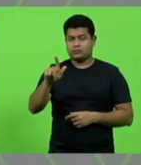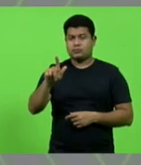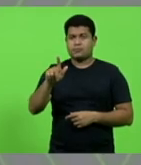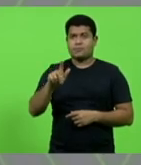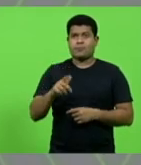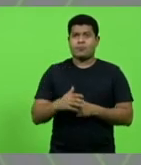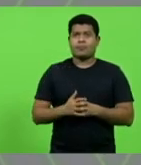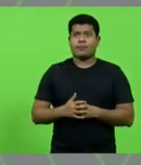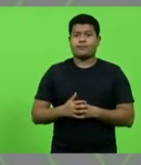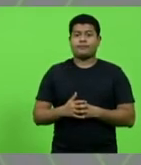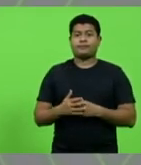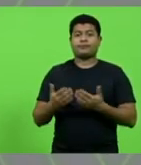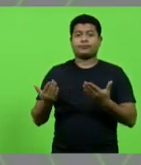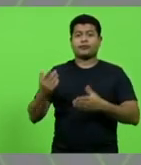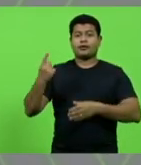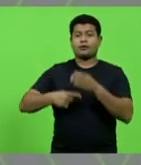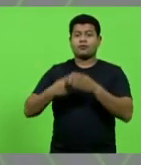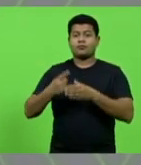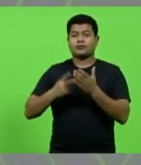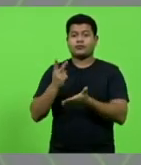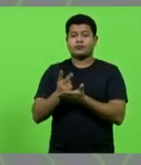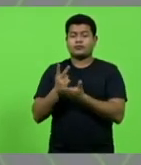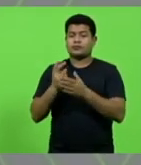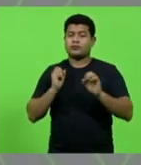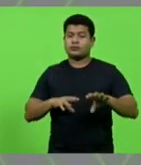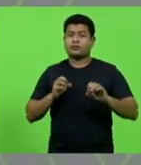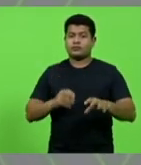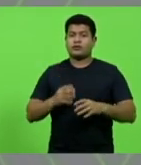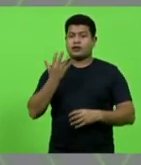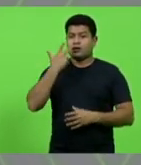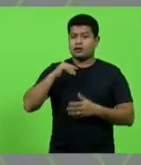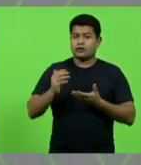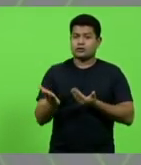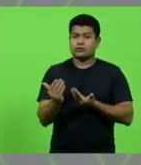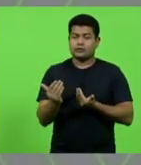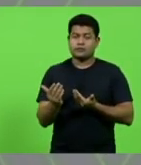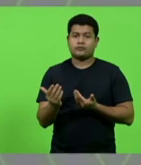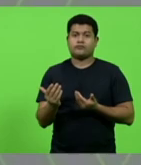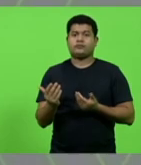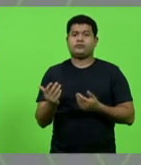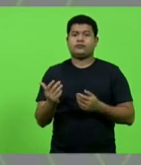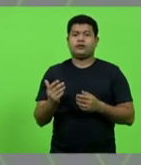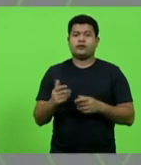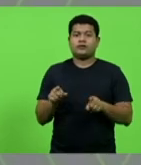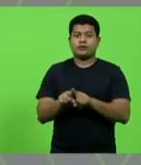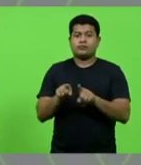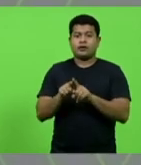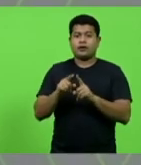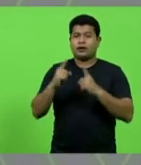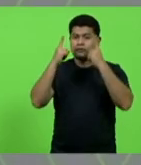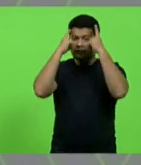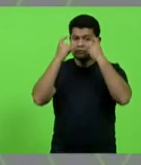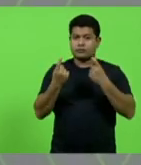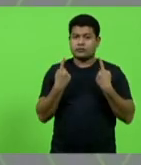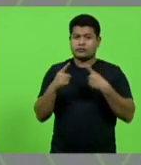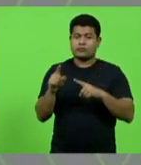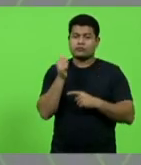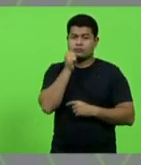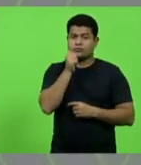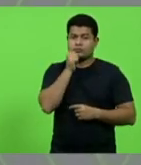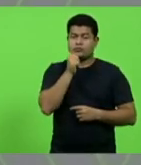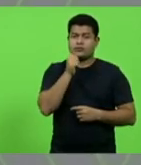por meio das suas comissões permanentes da educação, da infância e juventude, da violência doméstica contra mulheres, dos direitos humanos em sentido